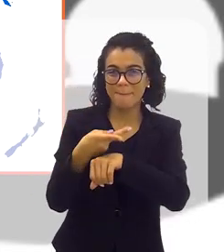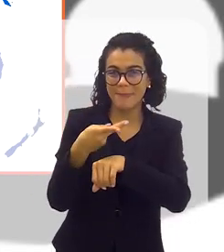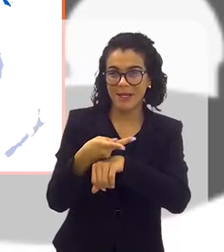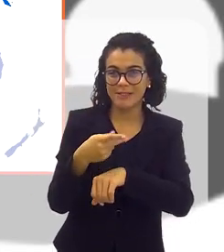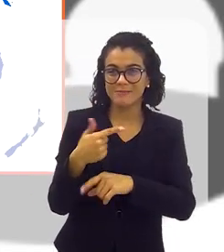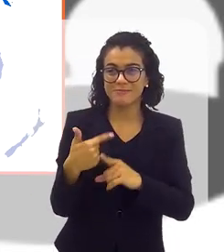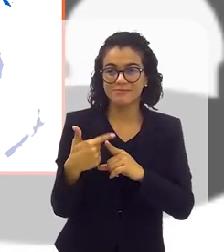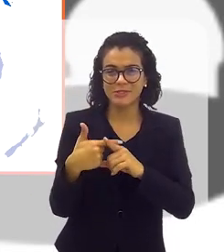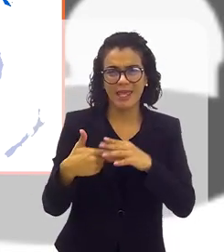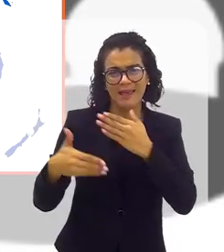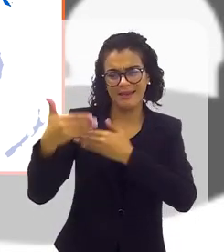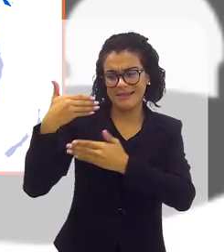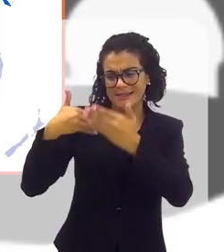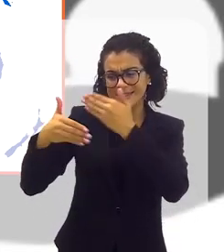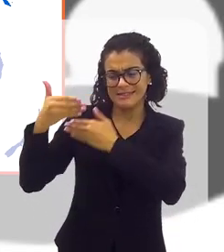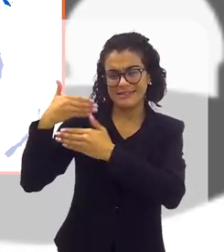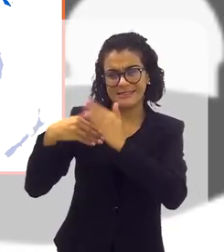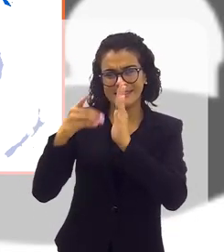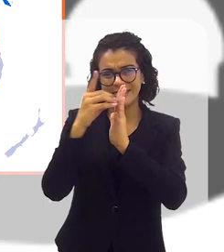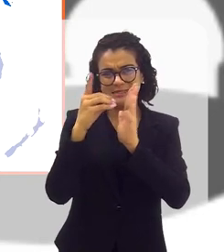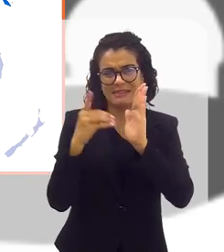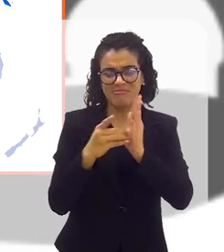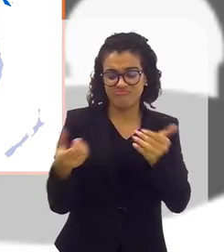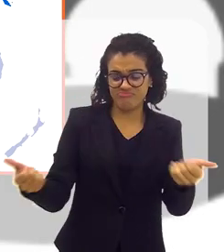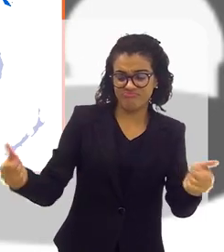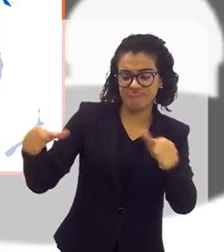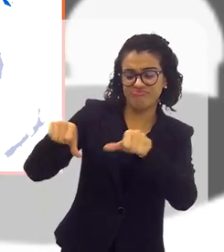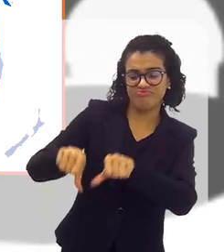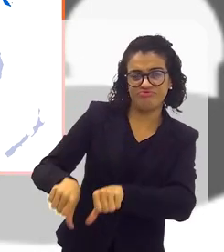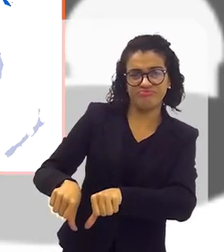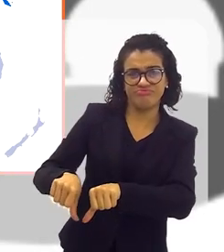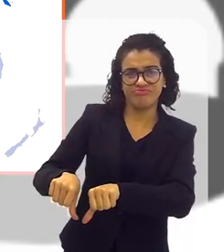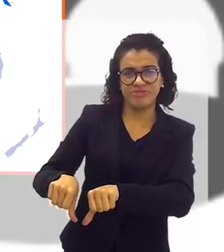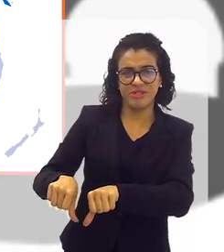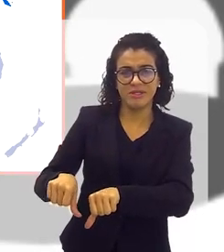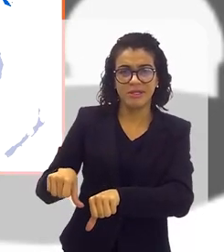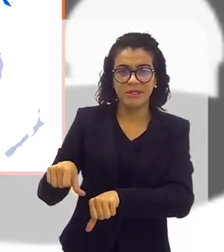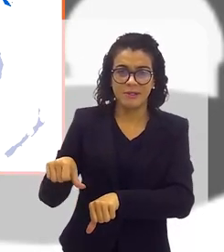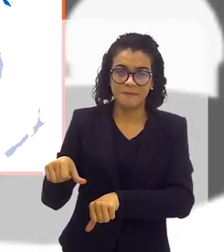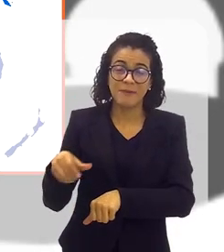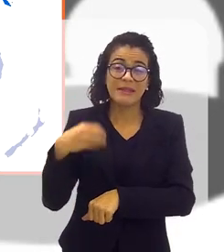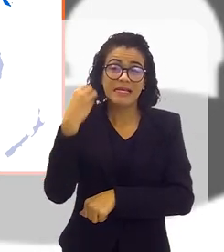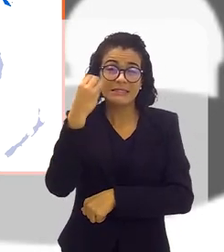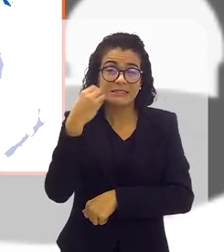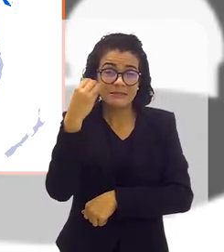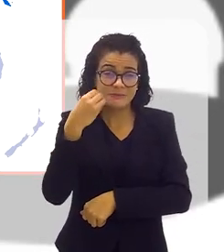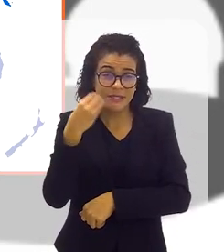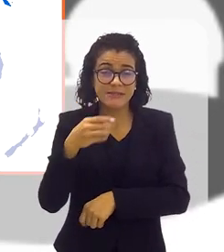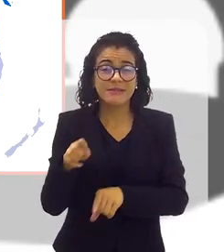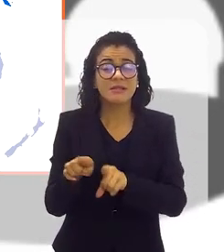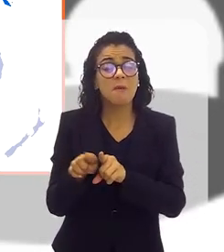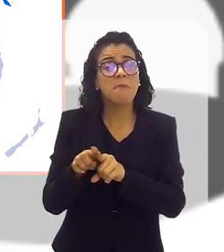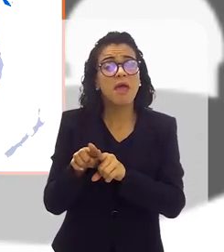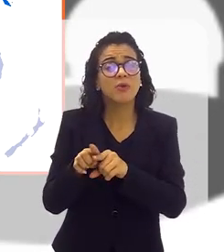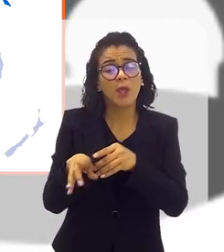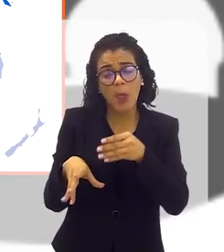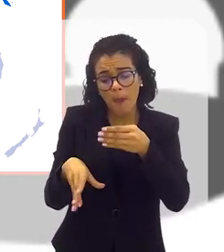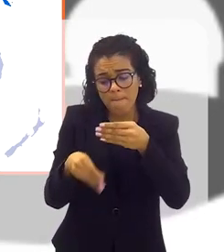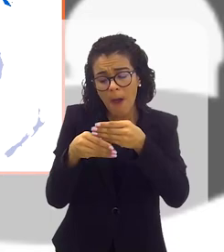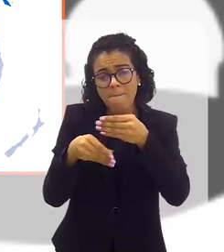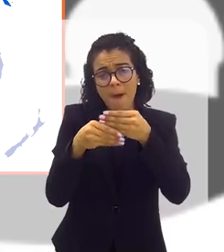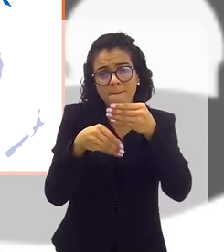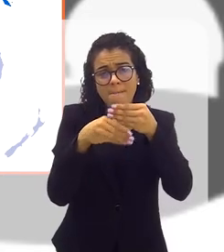prateados, porque nós passamos aí algumas décadas com a desvalorização do conhecimento, da experiência e do que